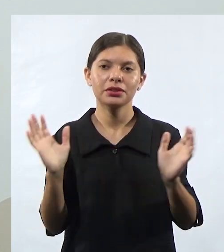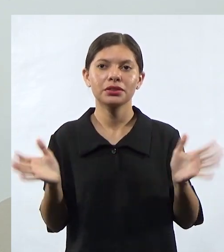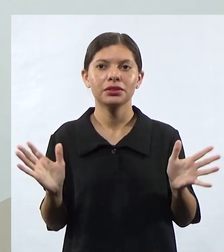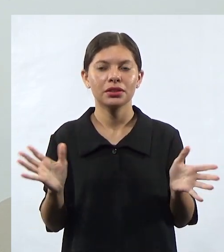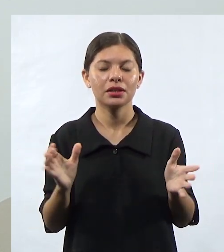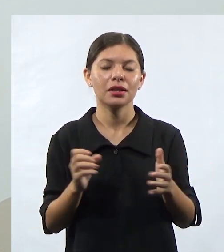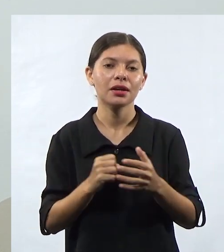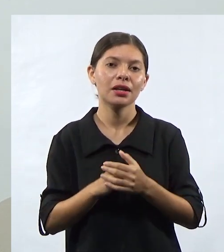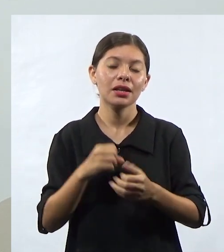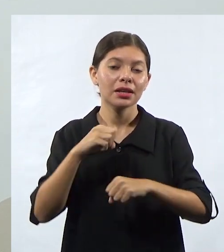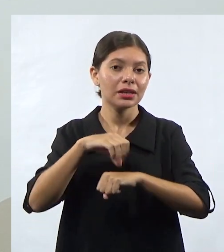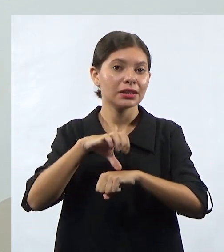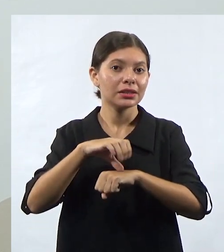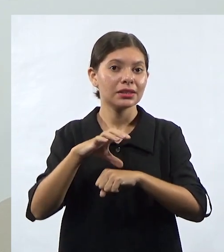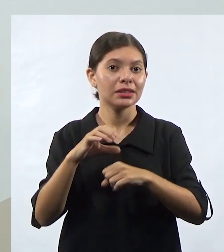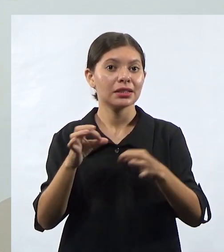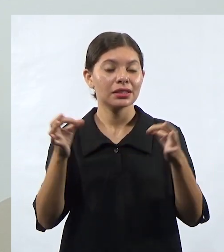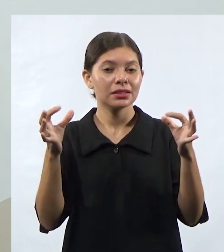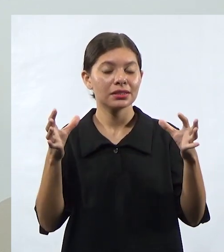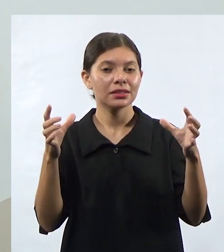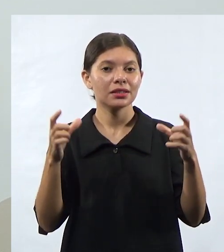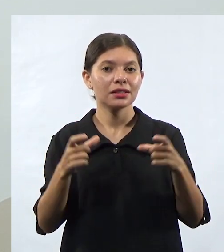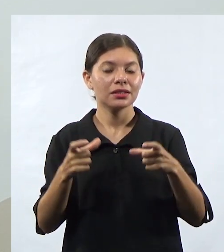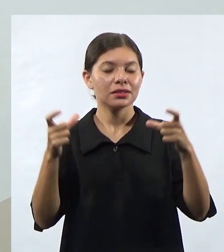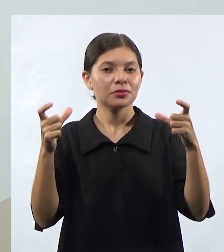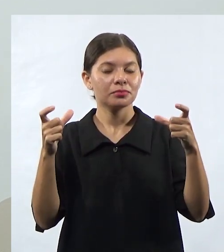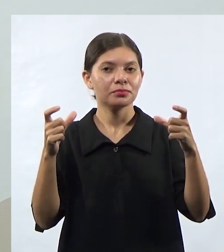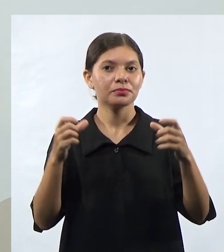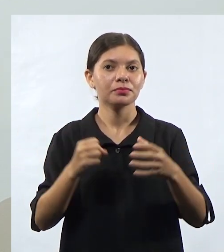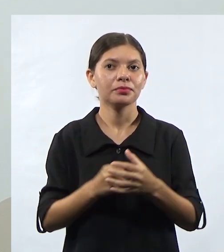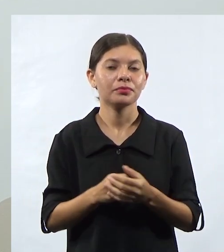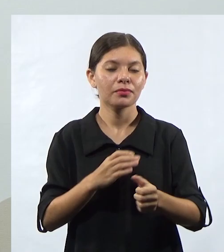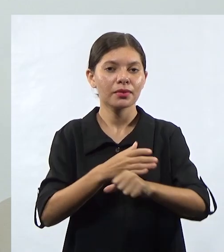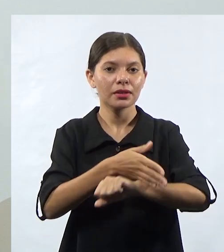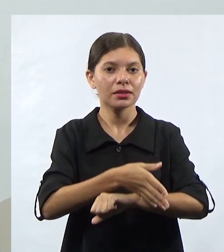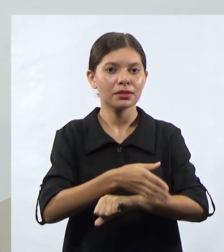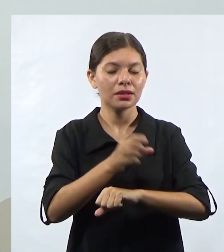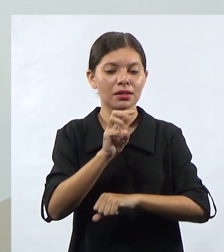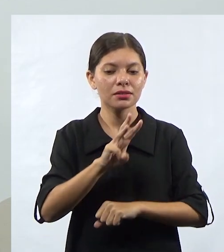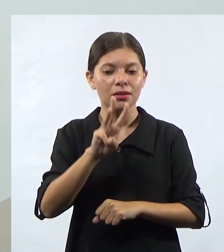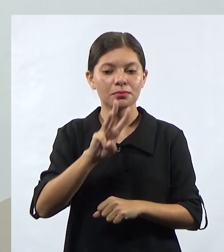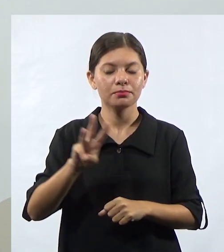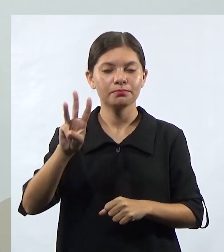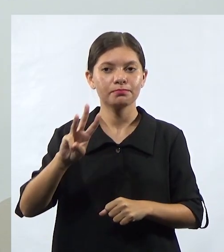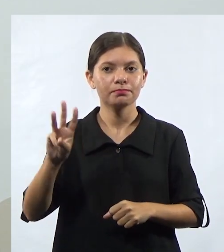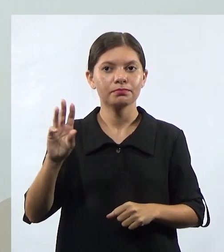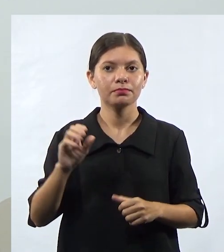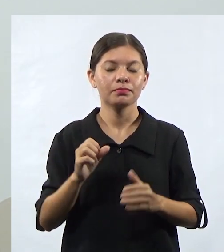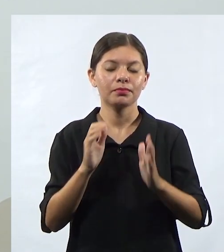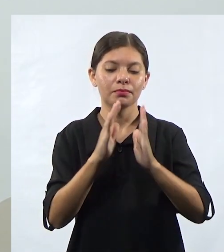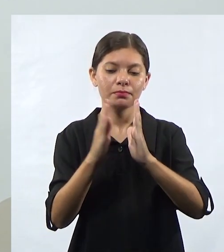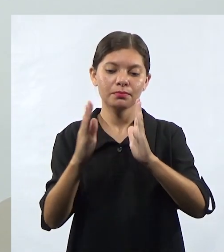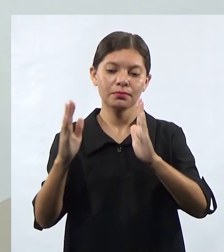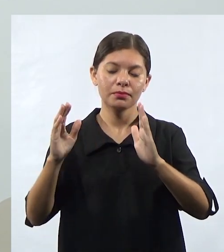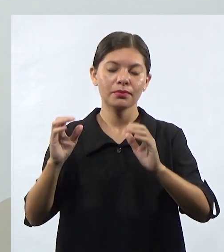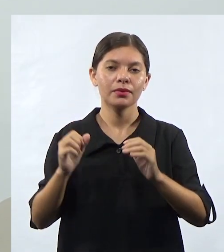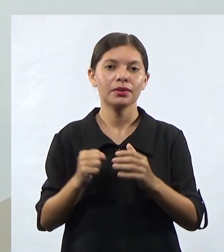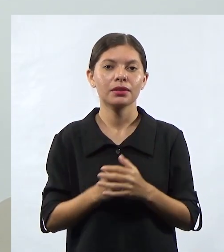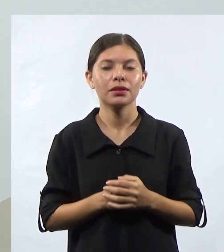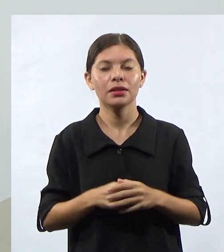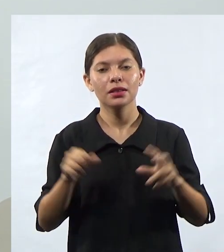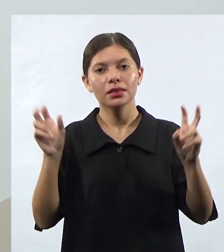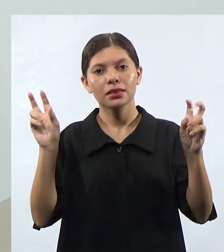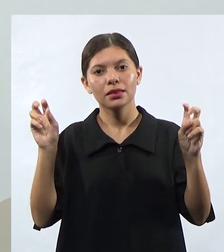a maior de todas acessem a biblioteca virtual, né, consultem os títulos que nós recomendamos aqui, tem outros títulos,